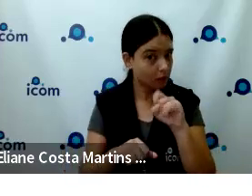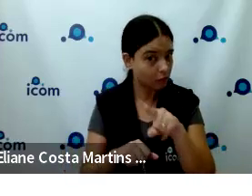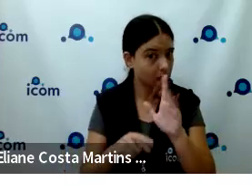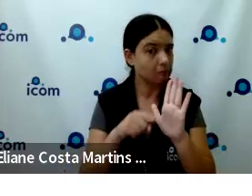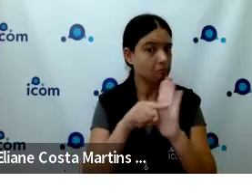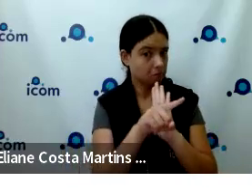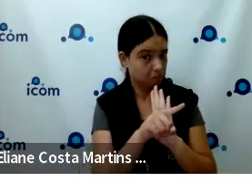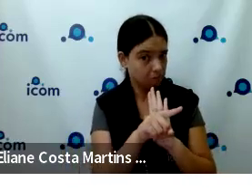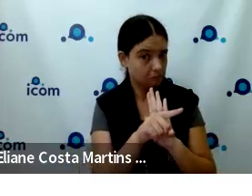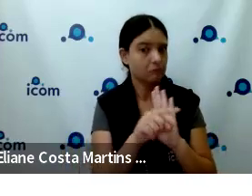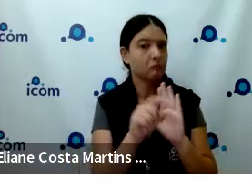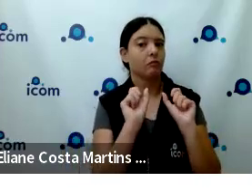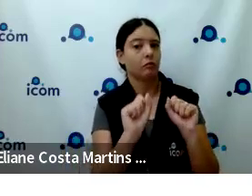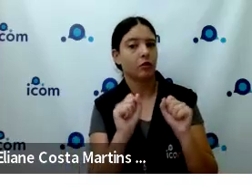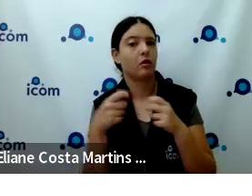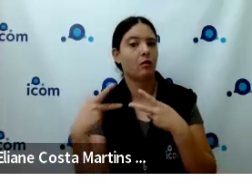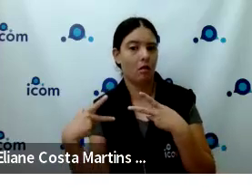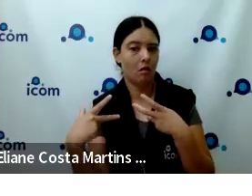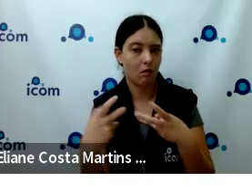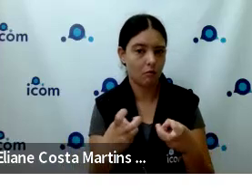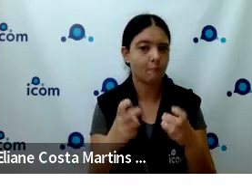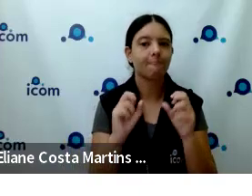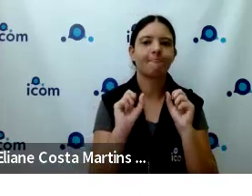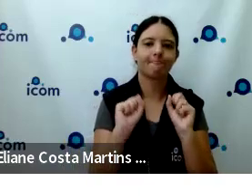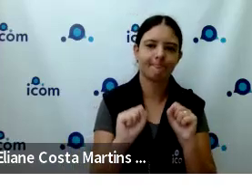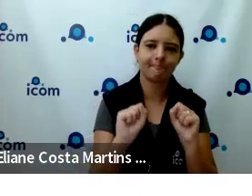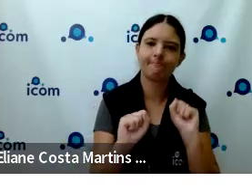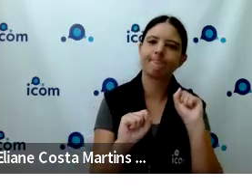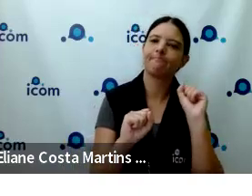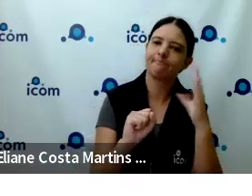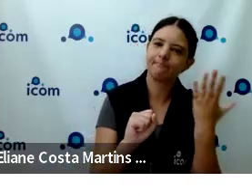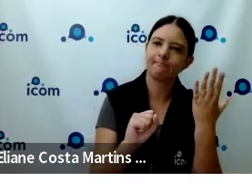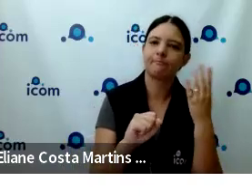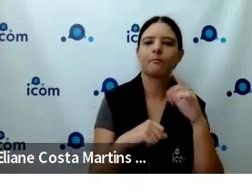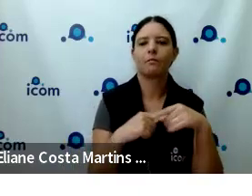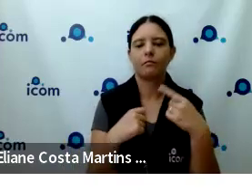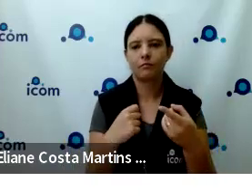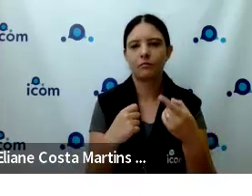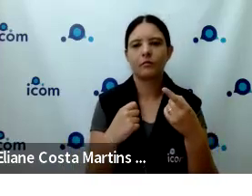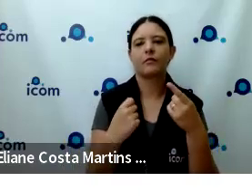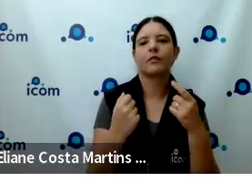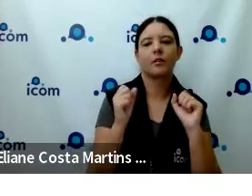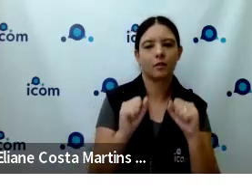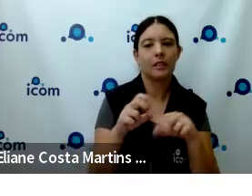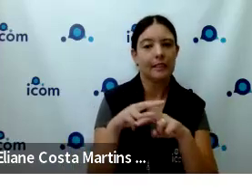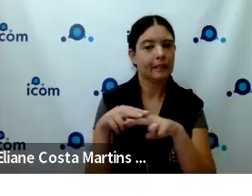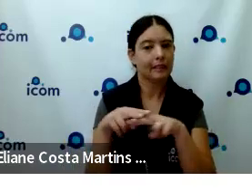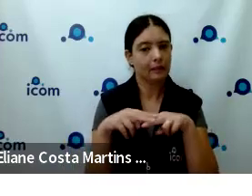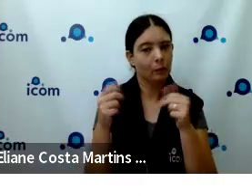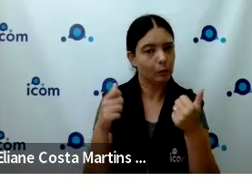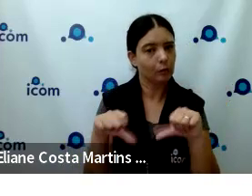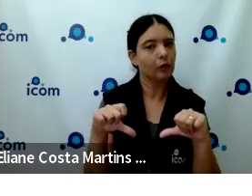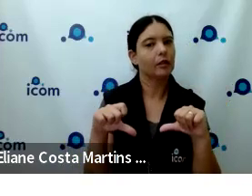aqui, a gente analisou e pode ser que haja um agravamento decorrente da revisão.